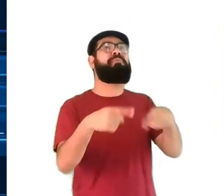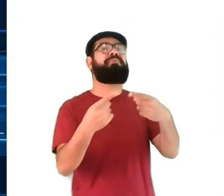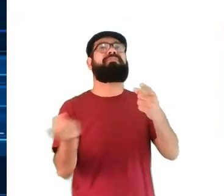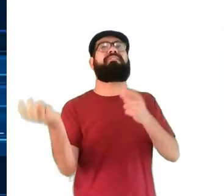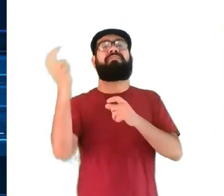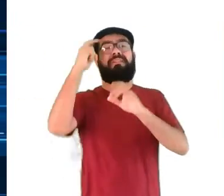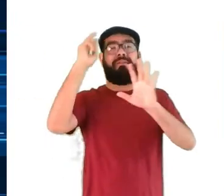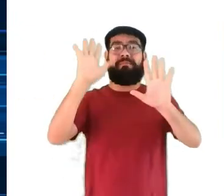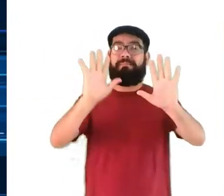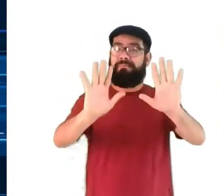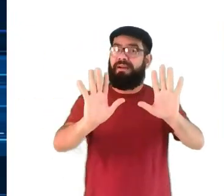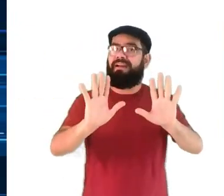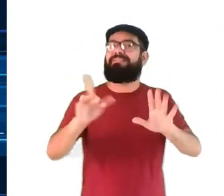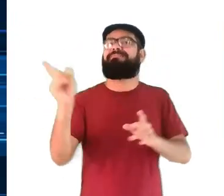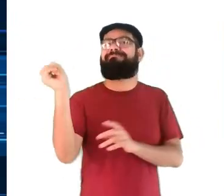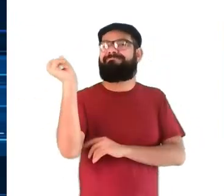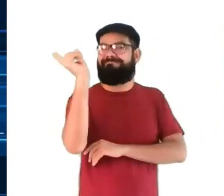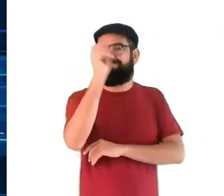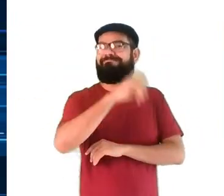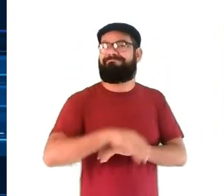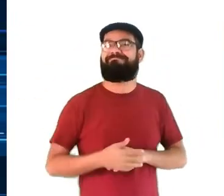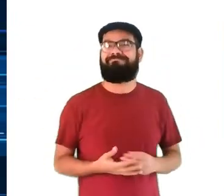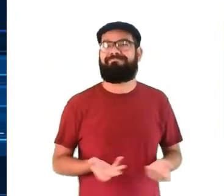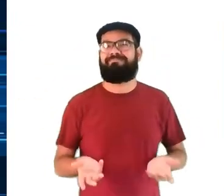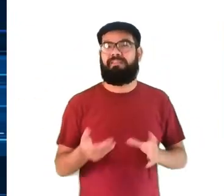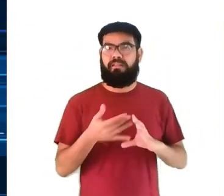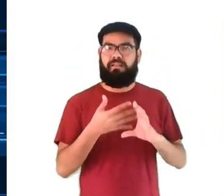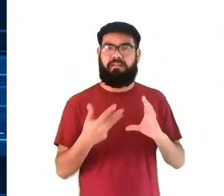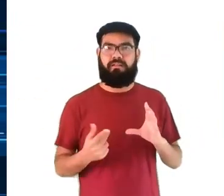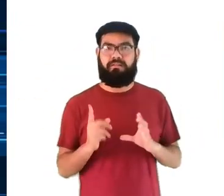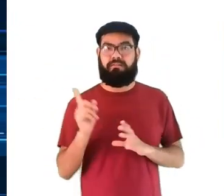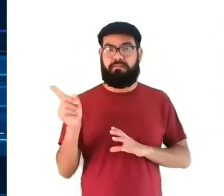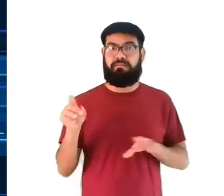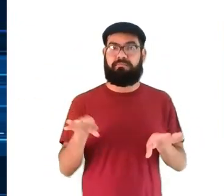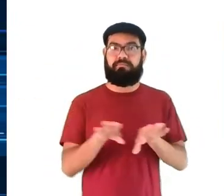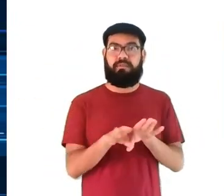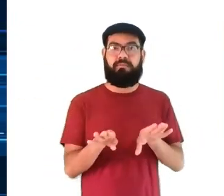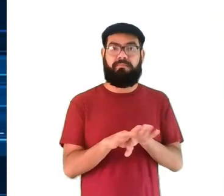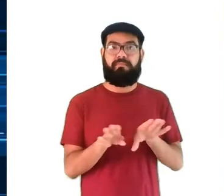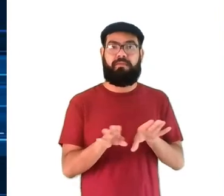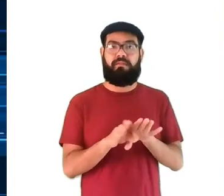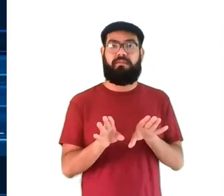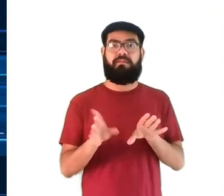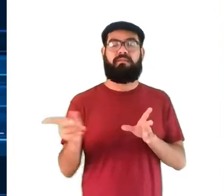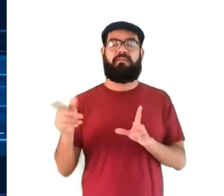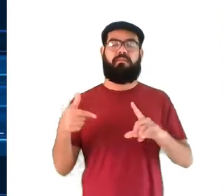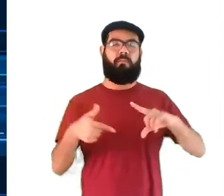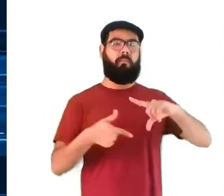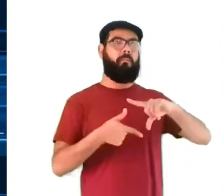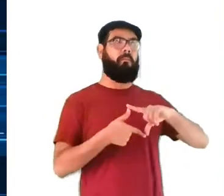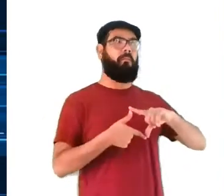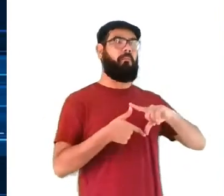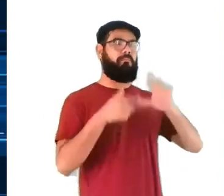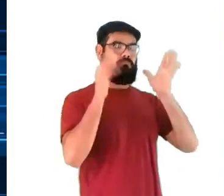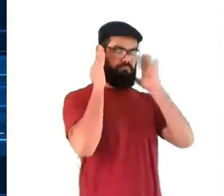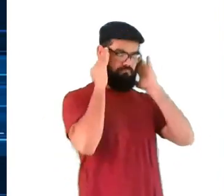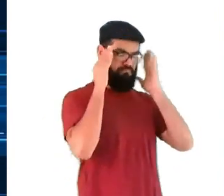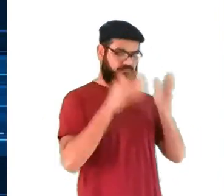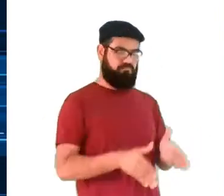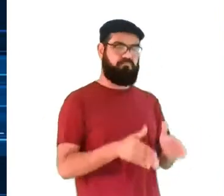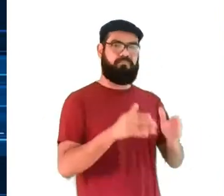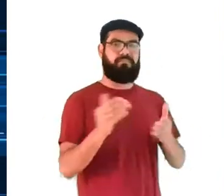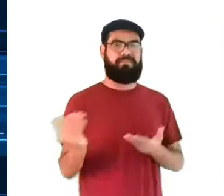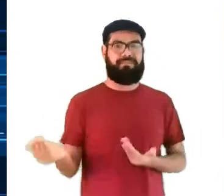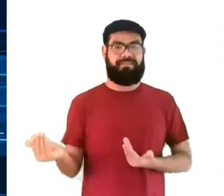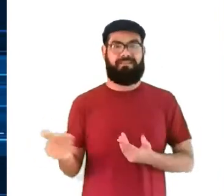outro lado, essa característica também aumenta muito o isolamento do adolescente. Uma outra característica